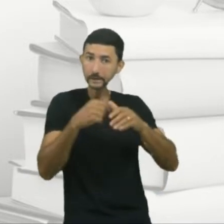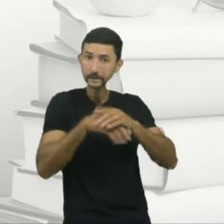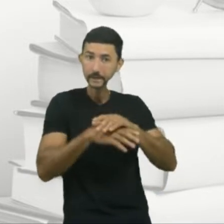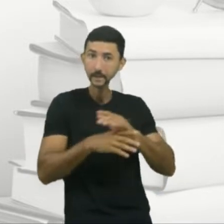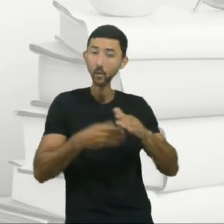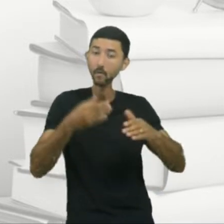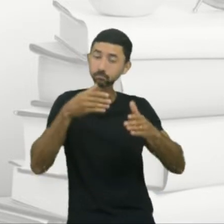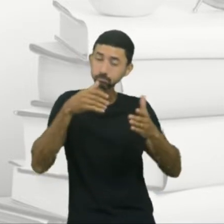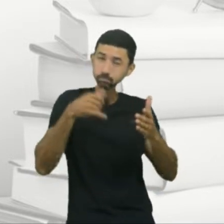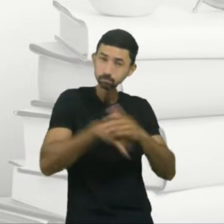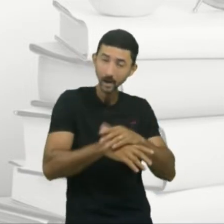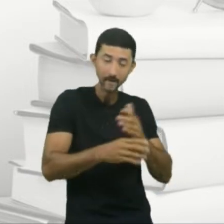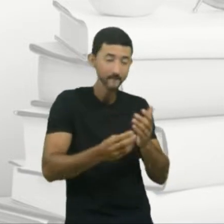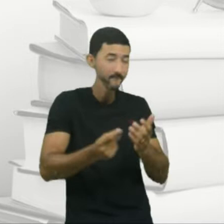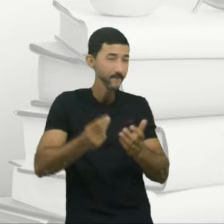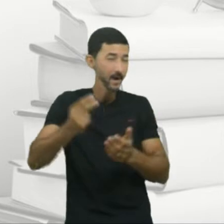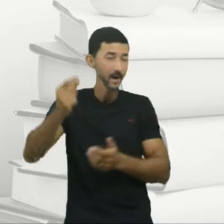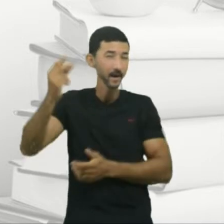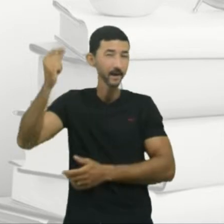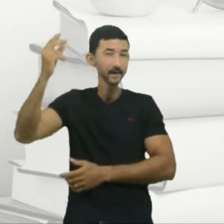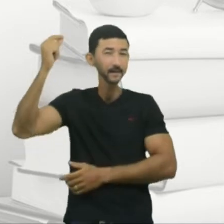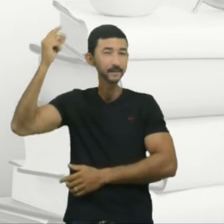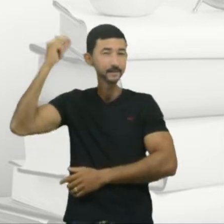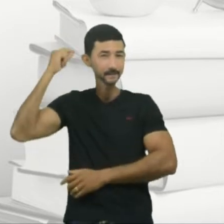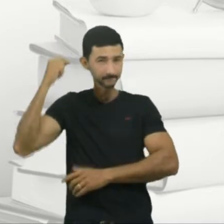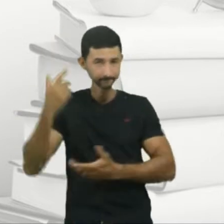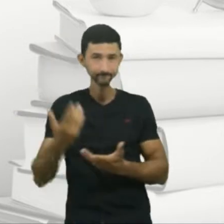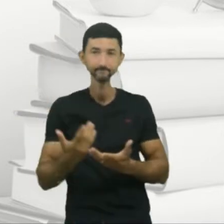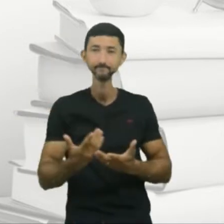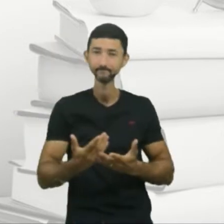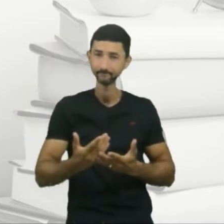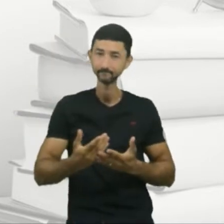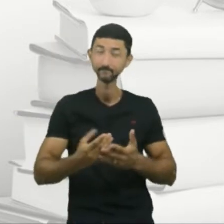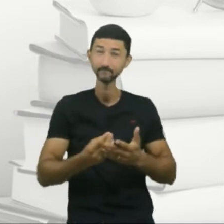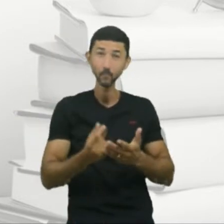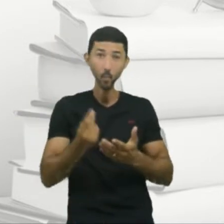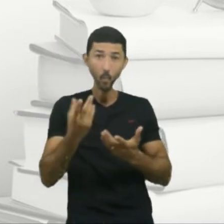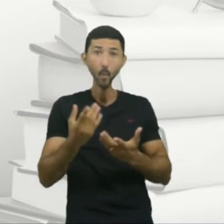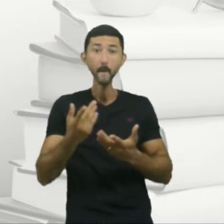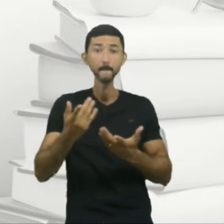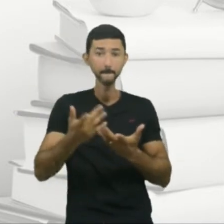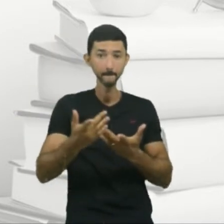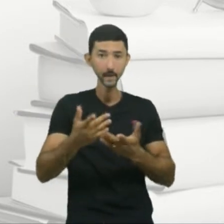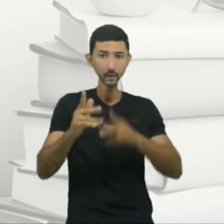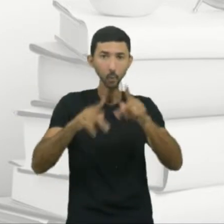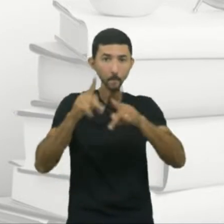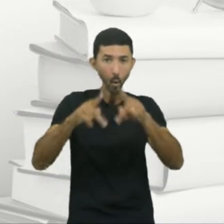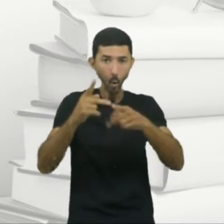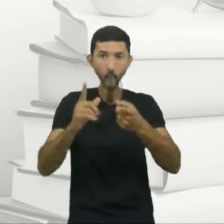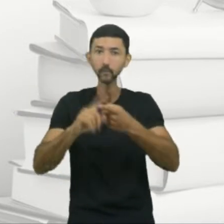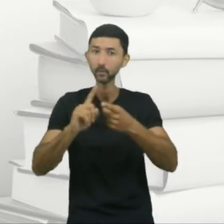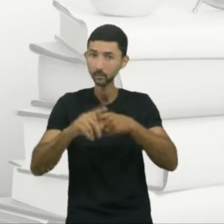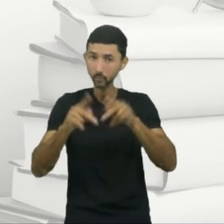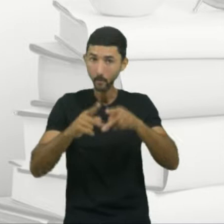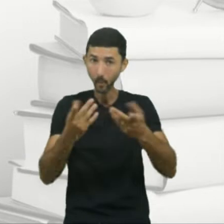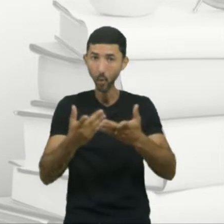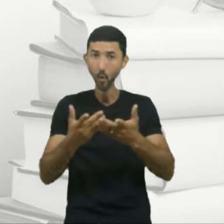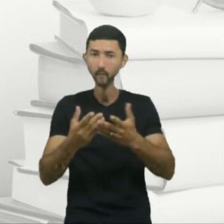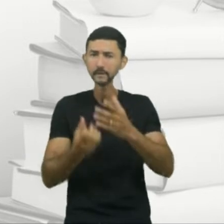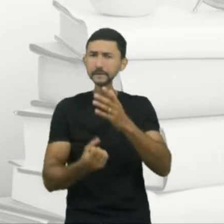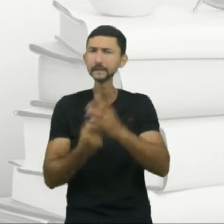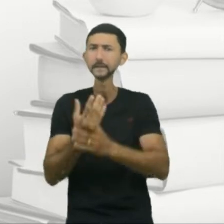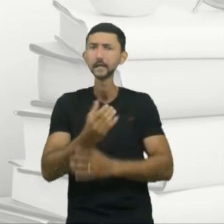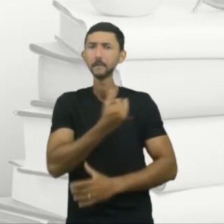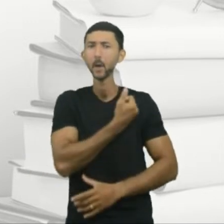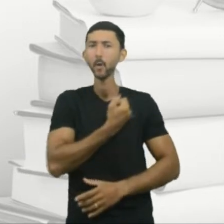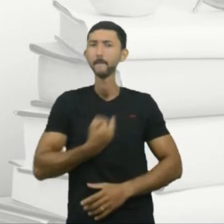o investimento mais antigo, mais tradicional e mais popular entre os brasileiros. Ela foi criada